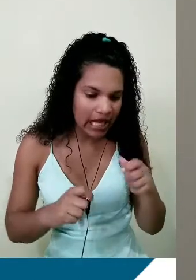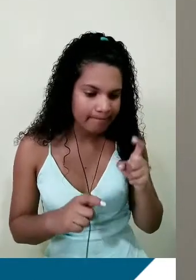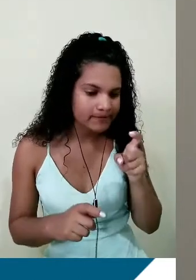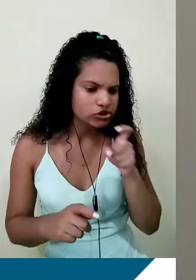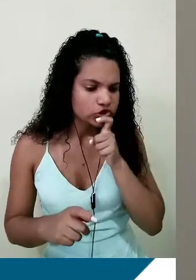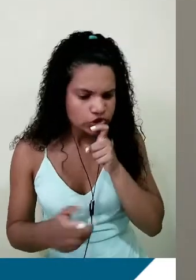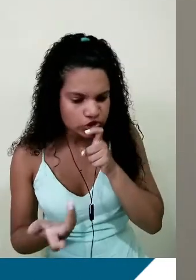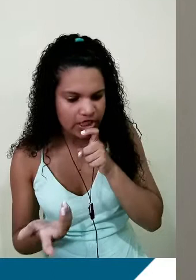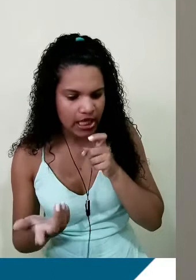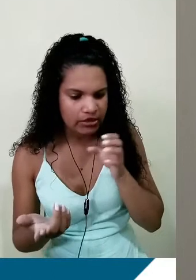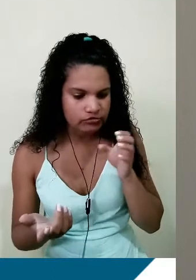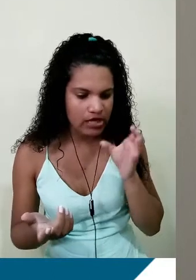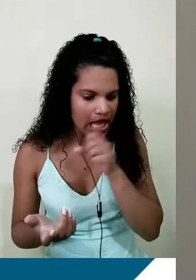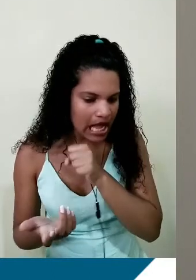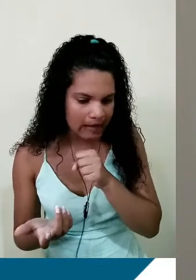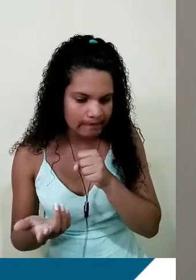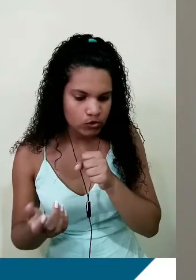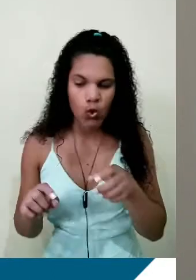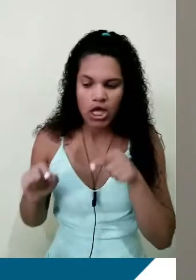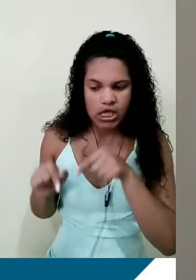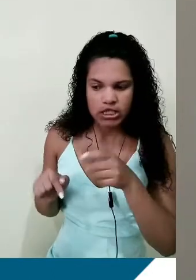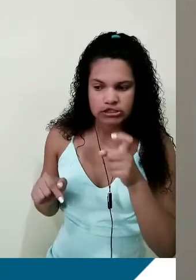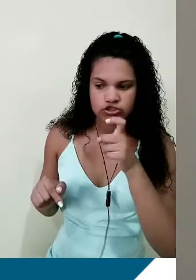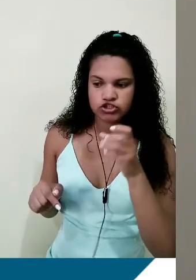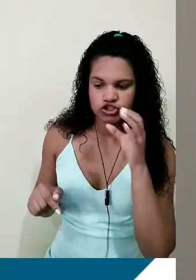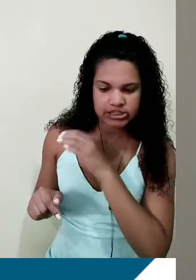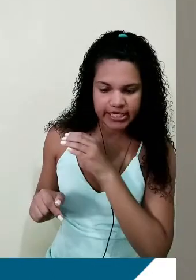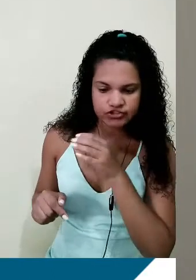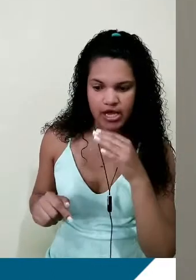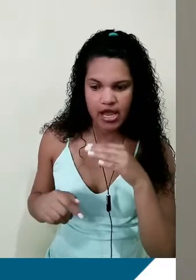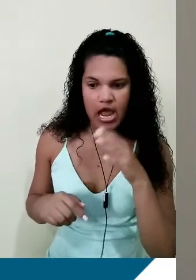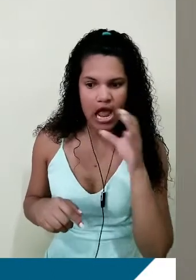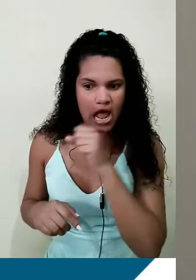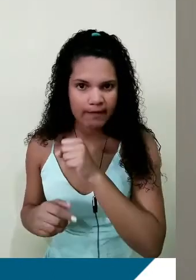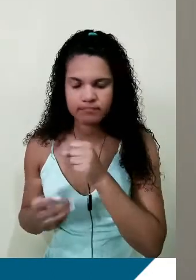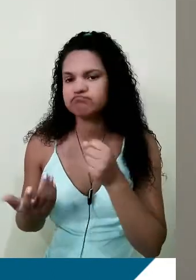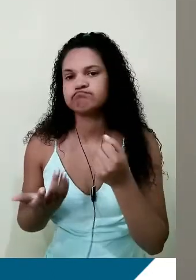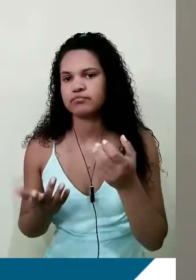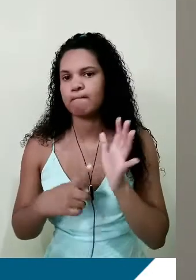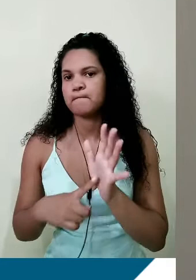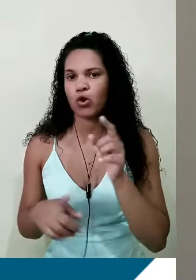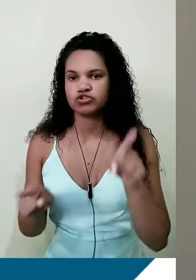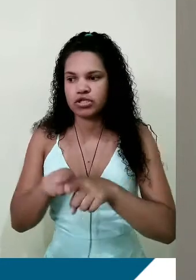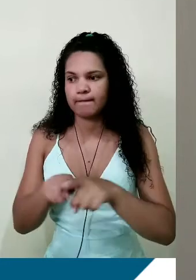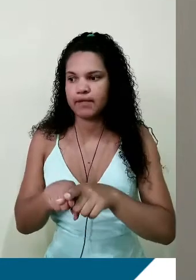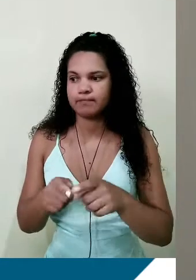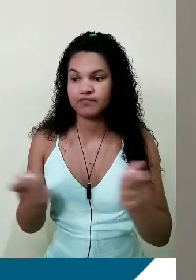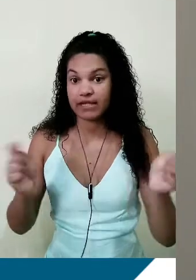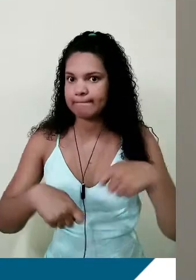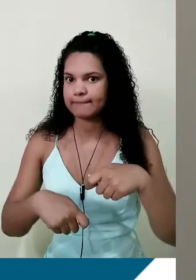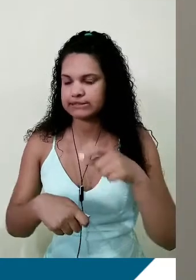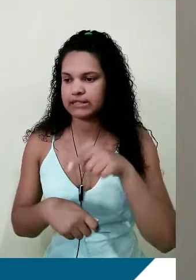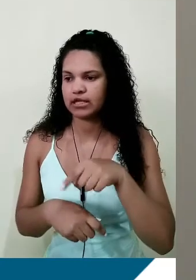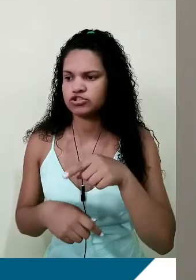você variar a temperatura de algo. Daí, um exemplo bom para vocês entenderem